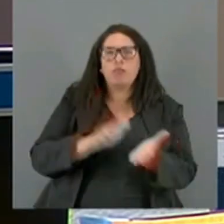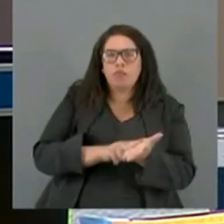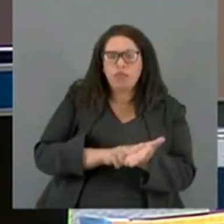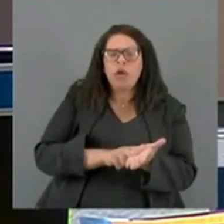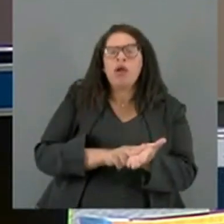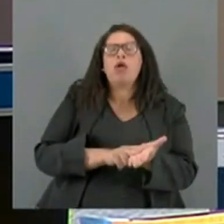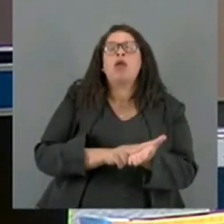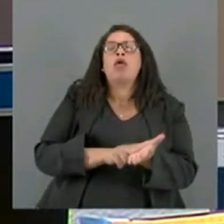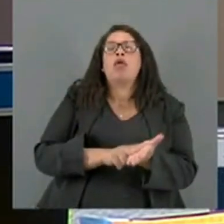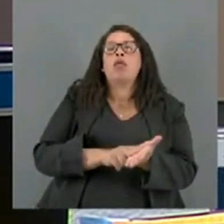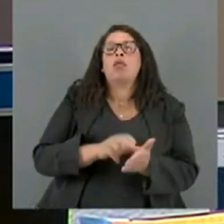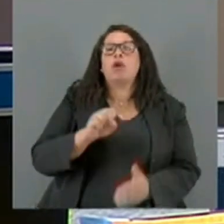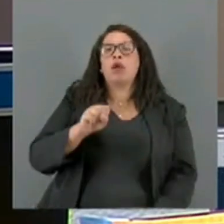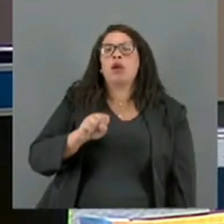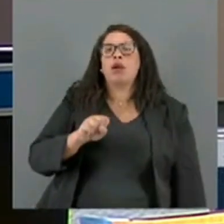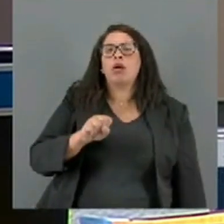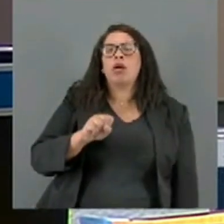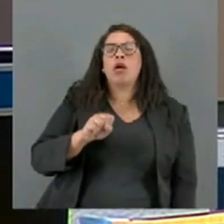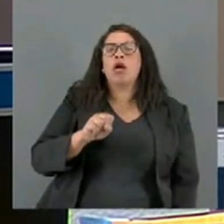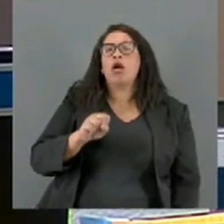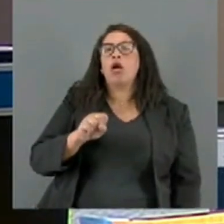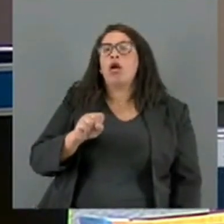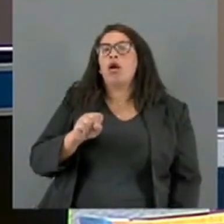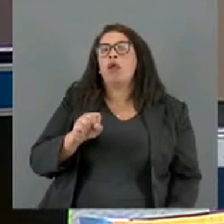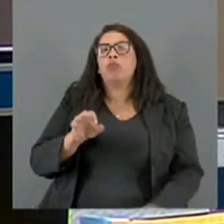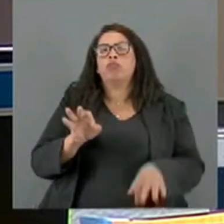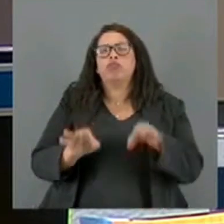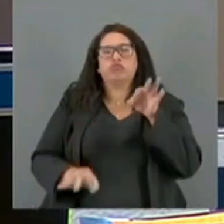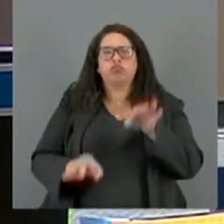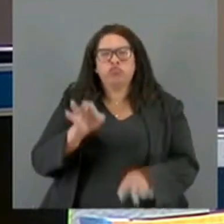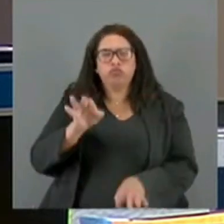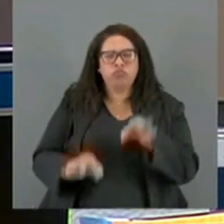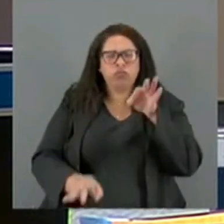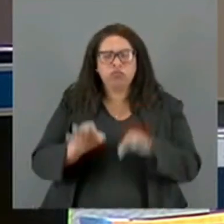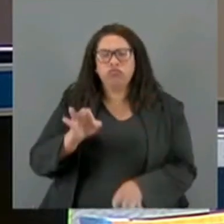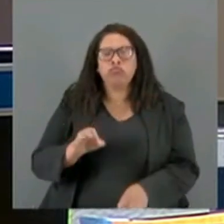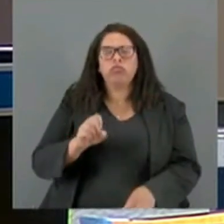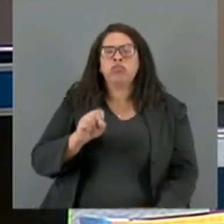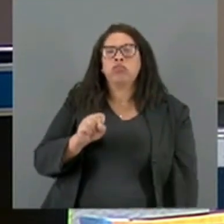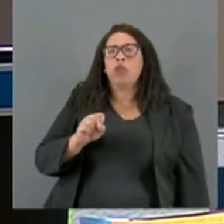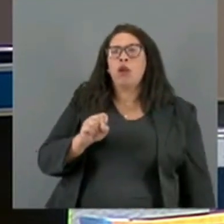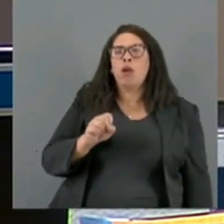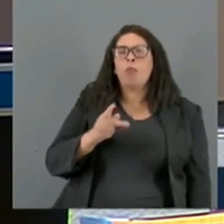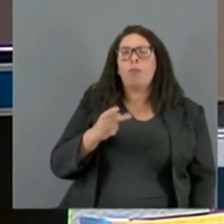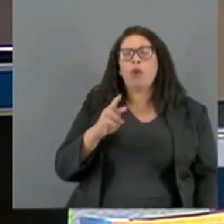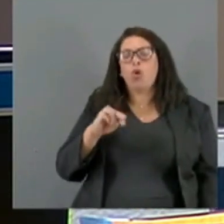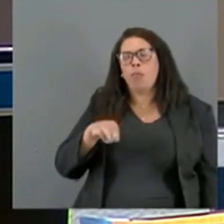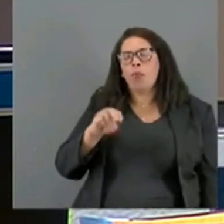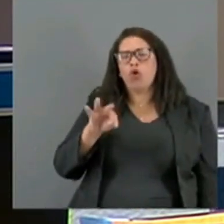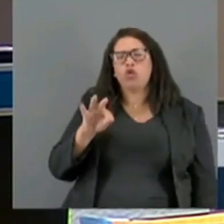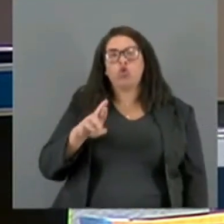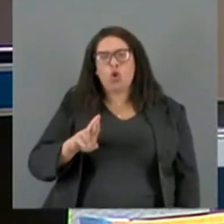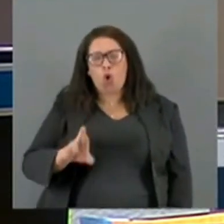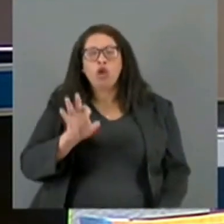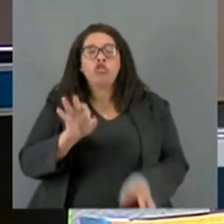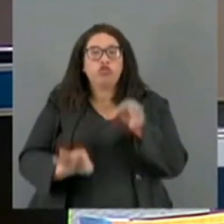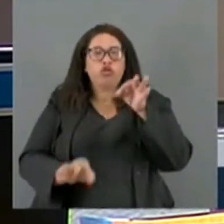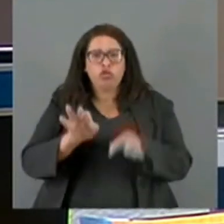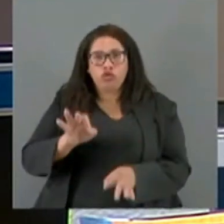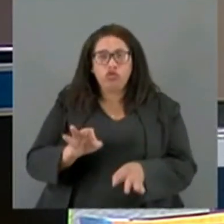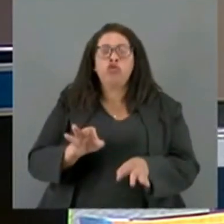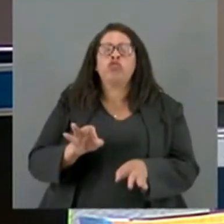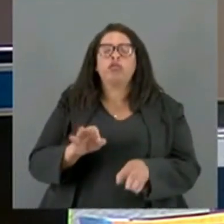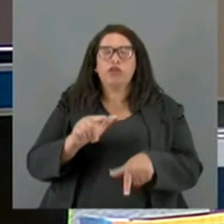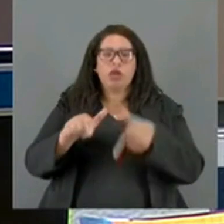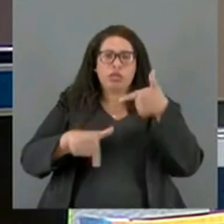de justiça do Estado do Ceará. Durante 18 anos de exercício na condição de promotor